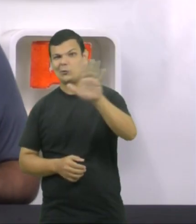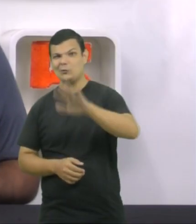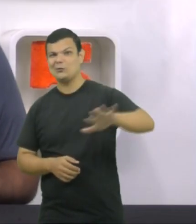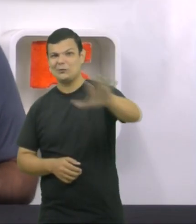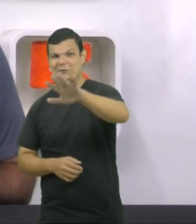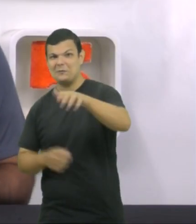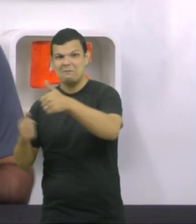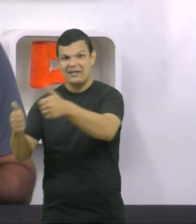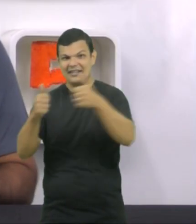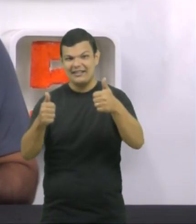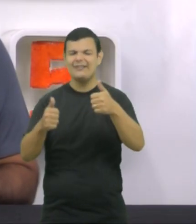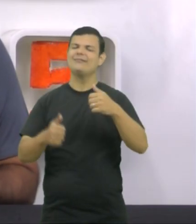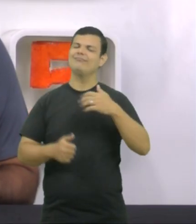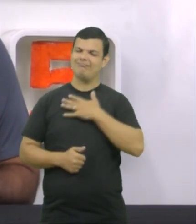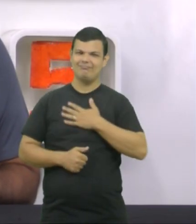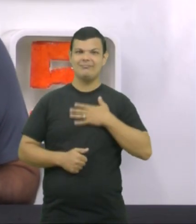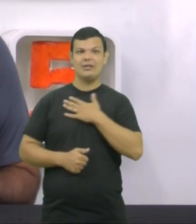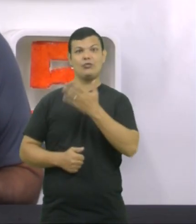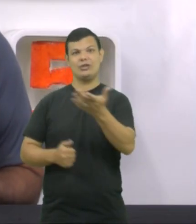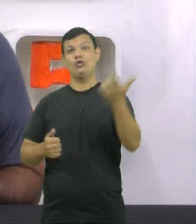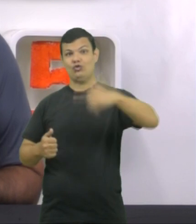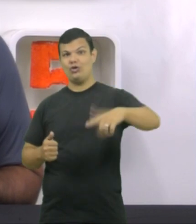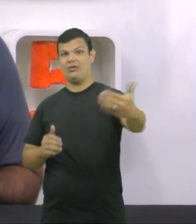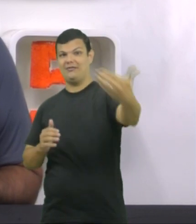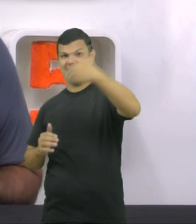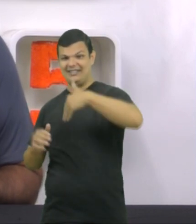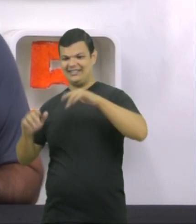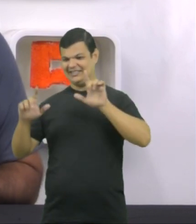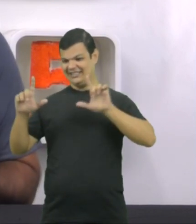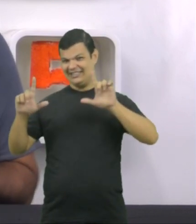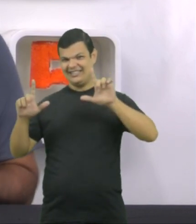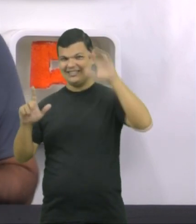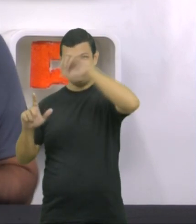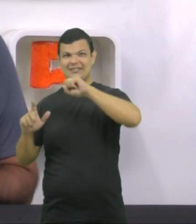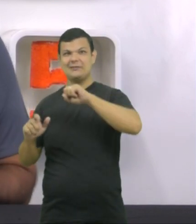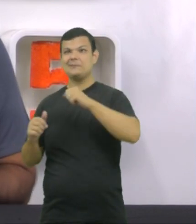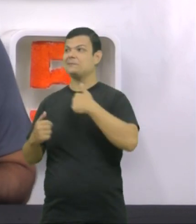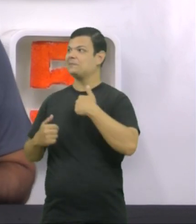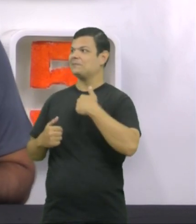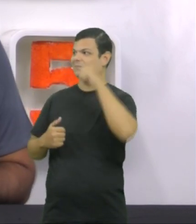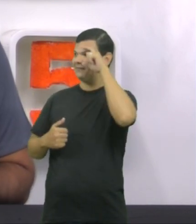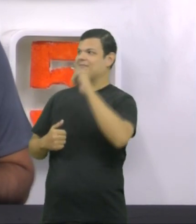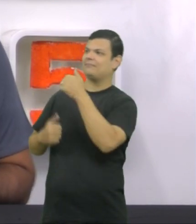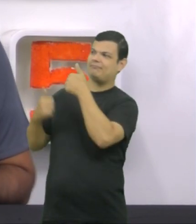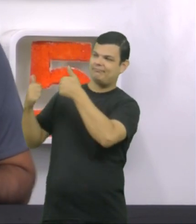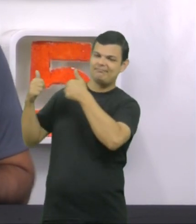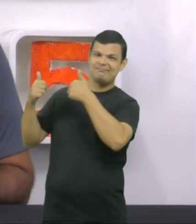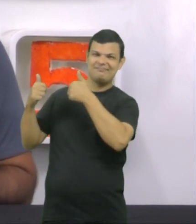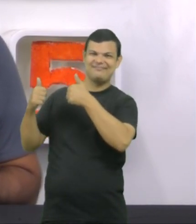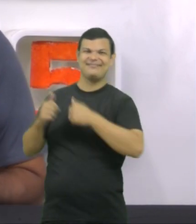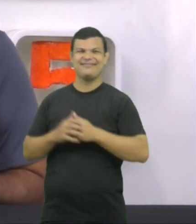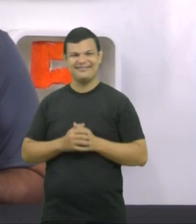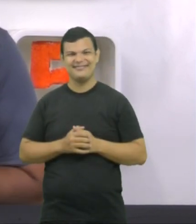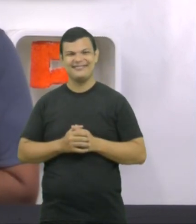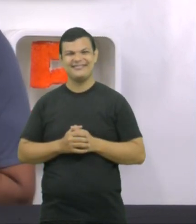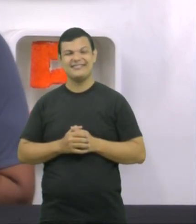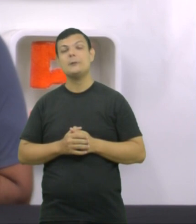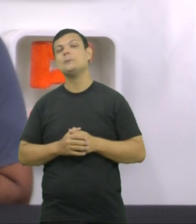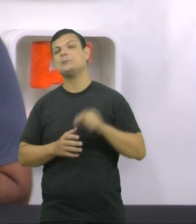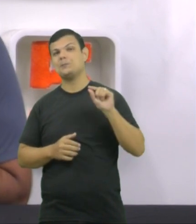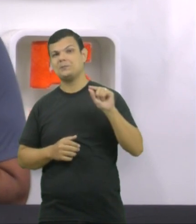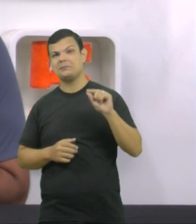Olá, garotada! É muito bom tê-los novamente aqui nesta sala de aula. E aí, Jonathan, tá tudo tranquilo contigo? Que bom, meu amigo.